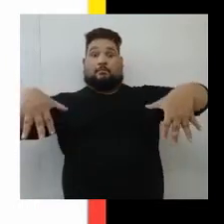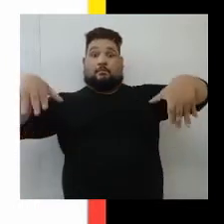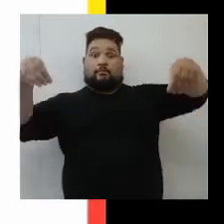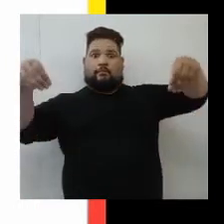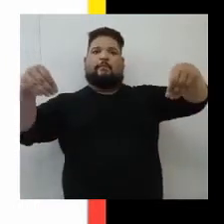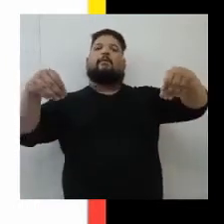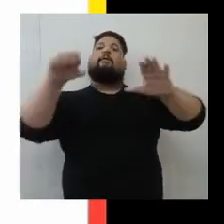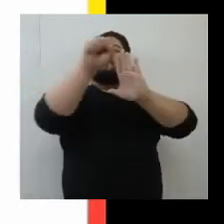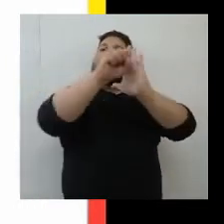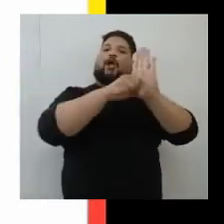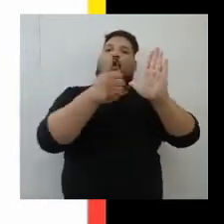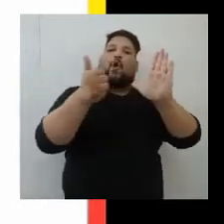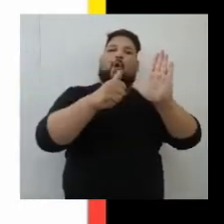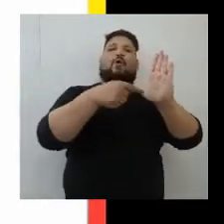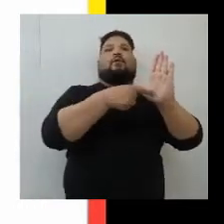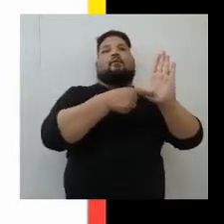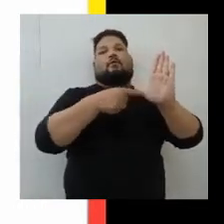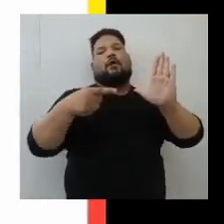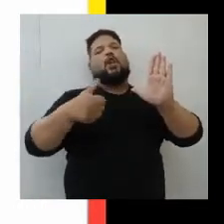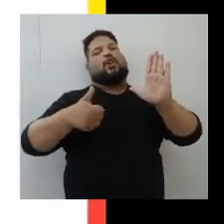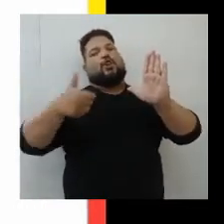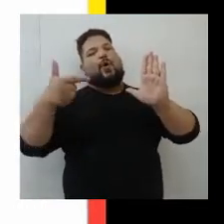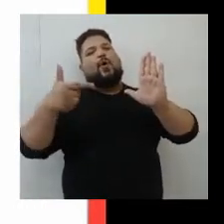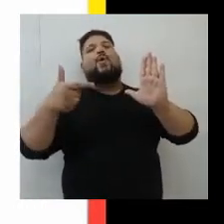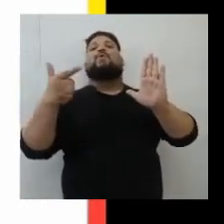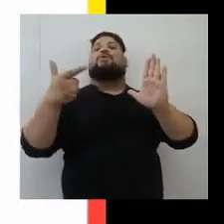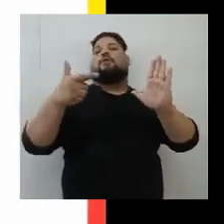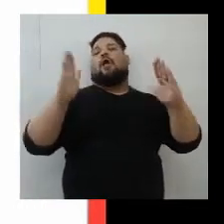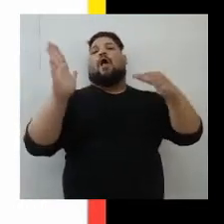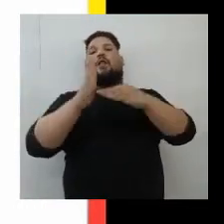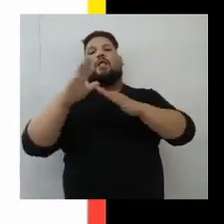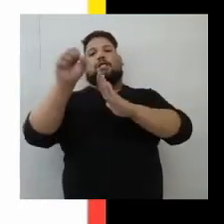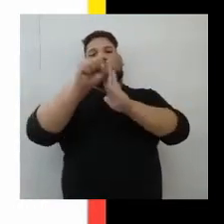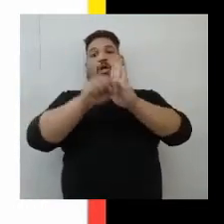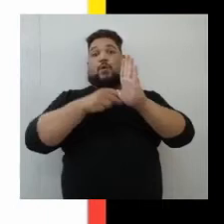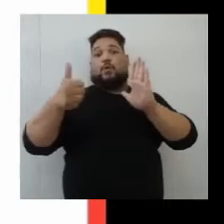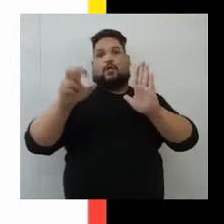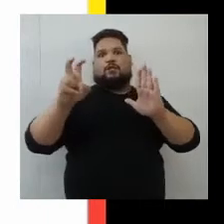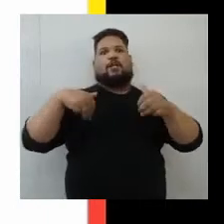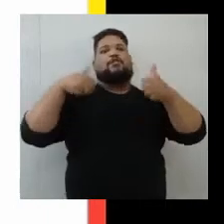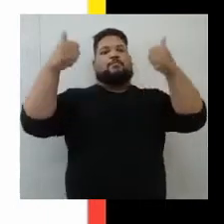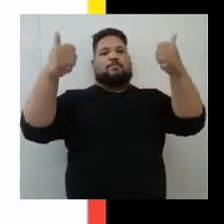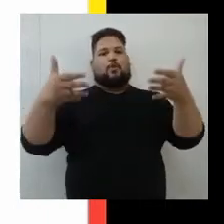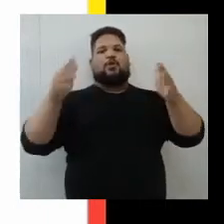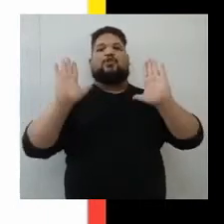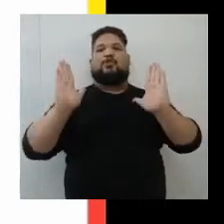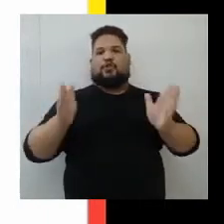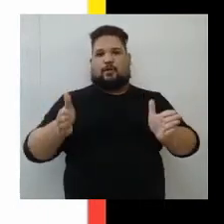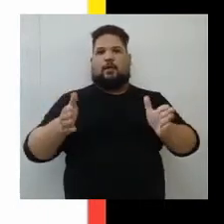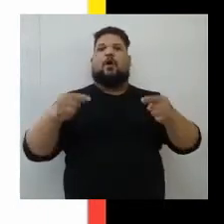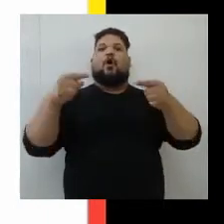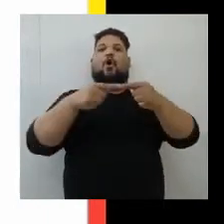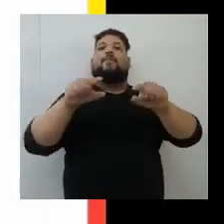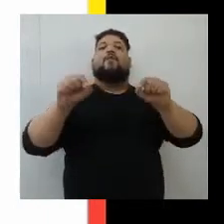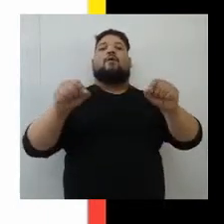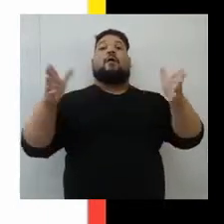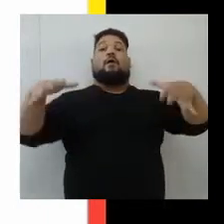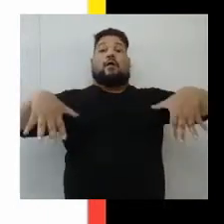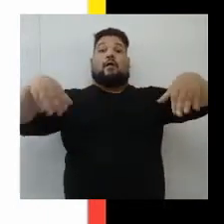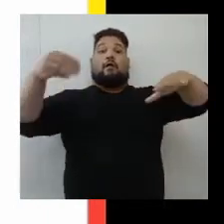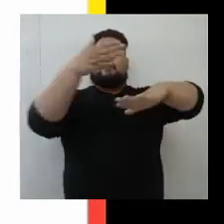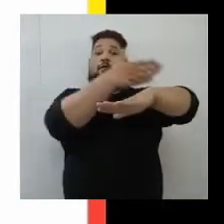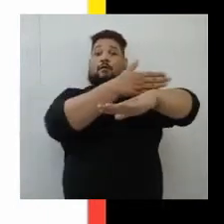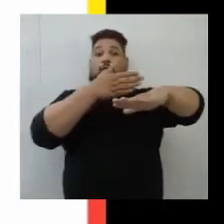vai lá do século XI, século XII para alguns livros, até o XV eu já falei para você, que é o período da Baixa Idade Média.